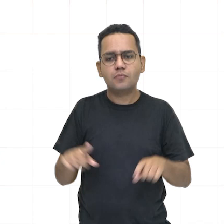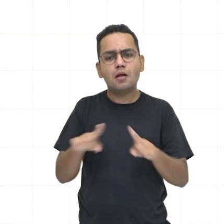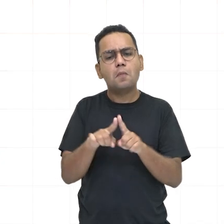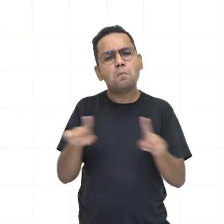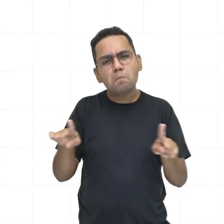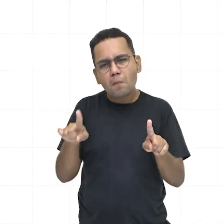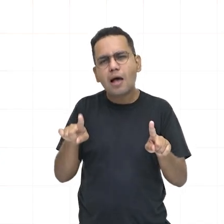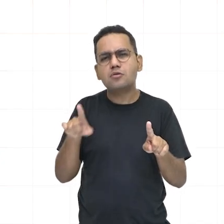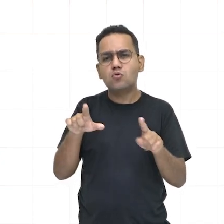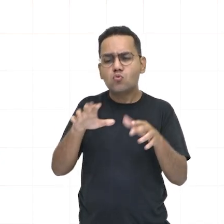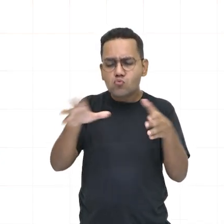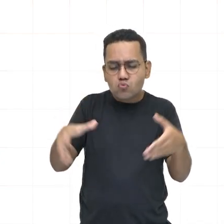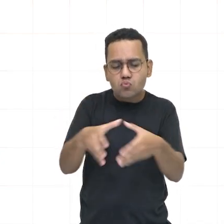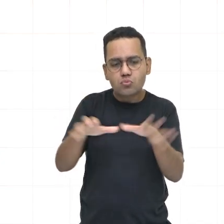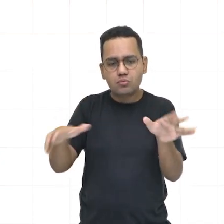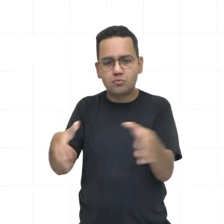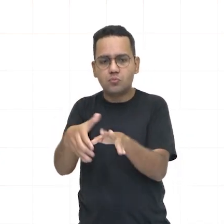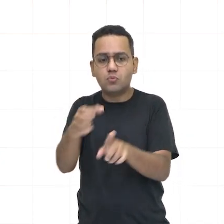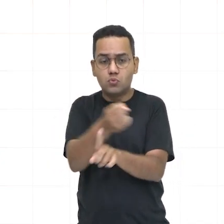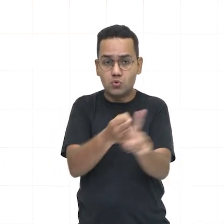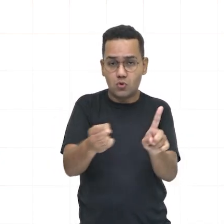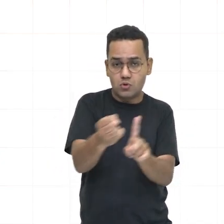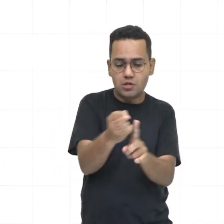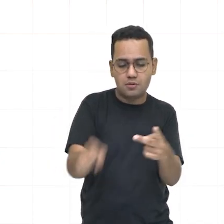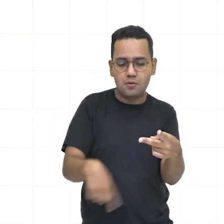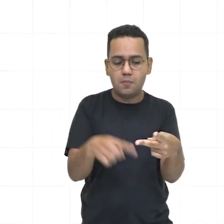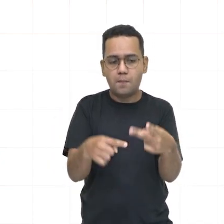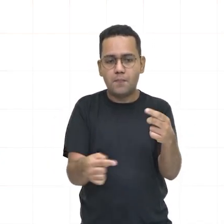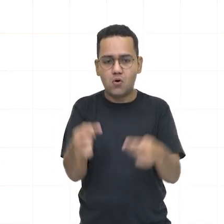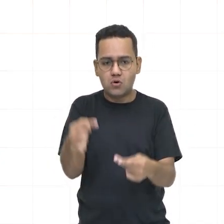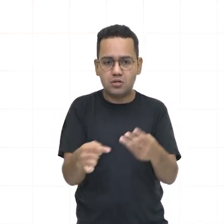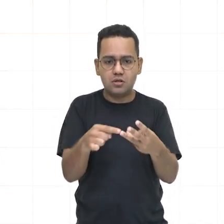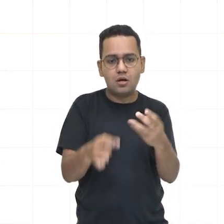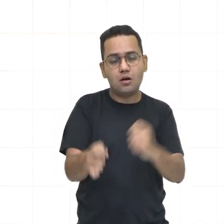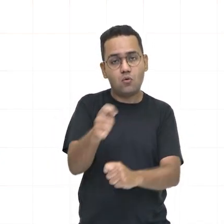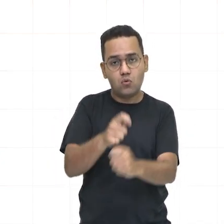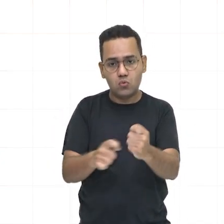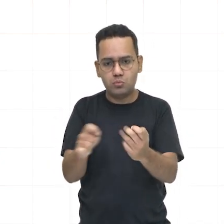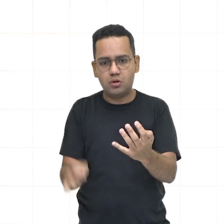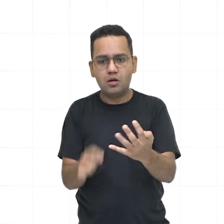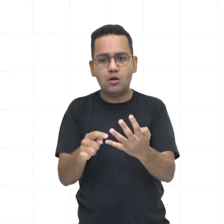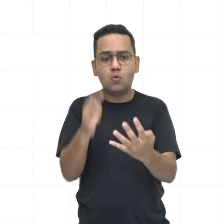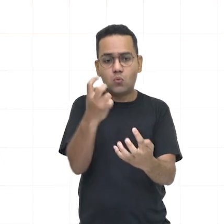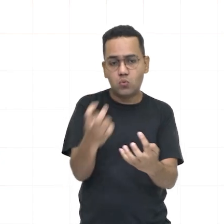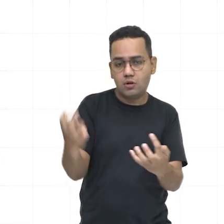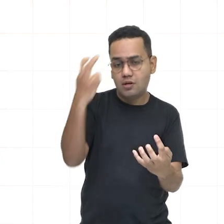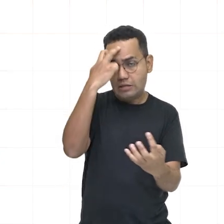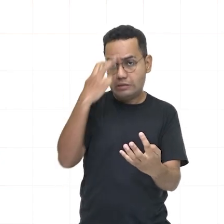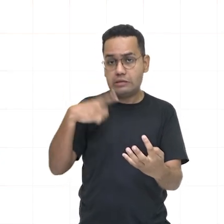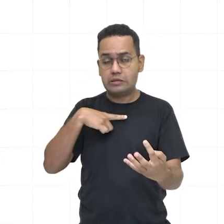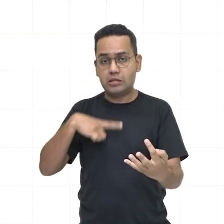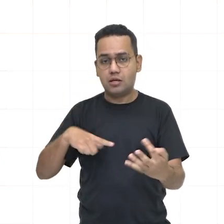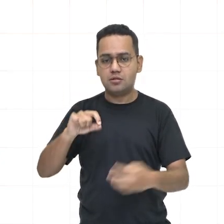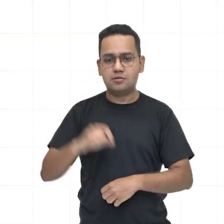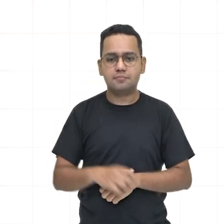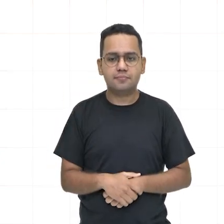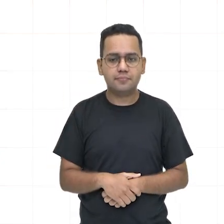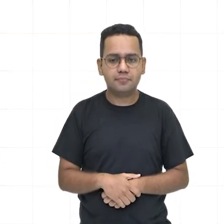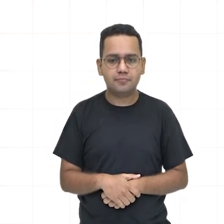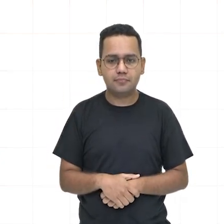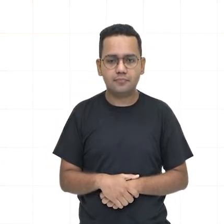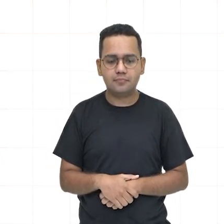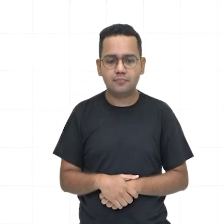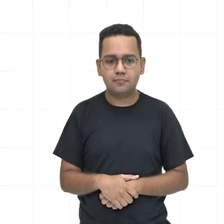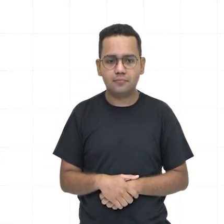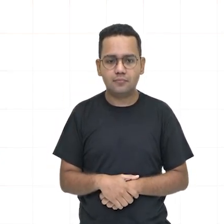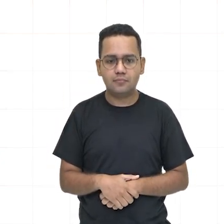sistemas sociais, políticos, econômicos e culturais que surgem quando uma sociedade atinge